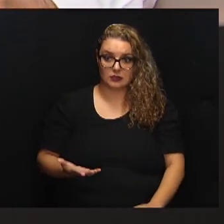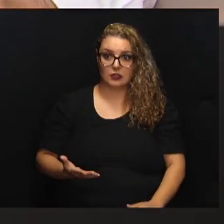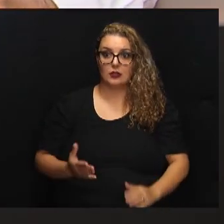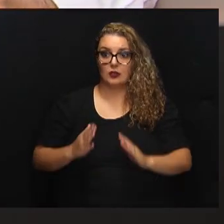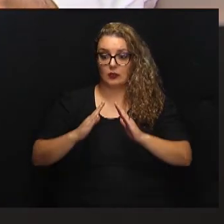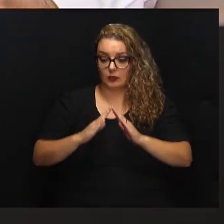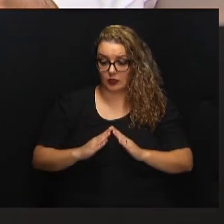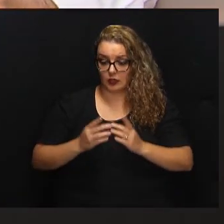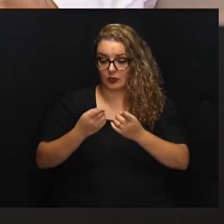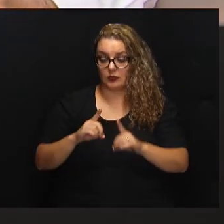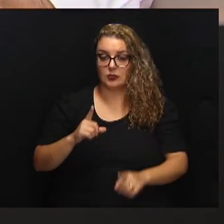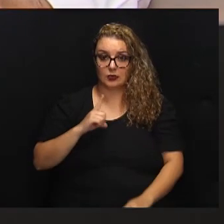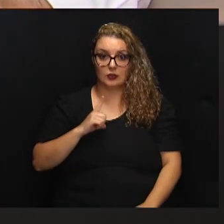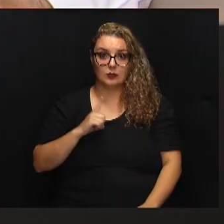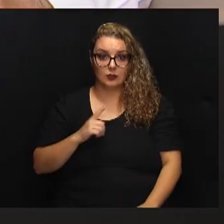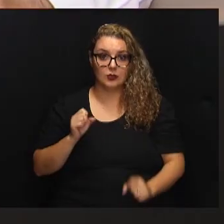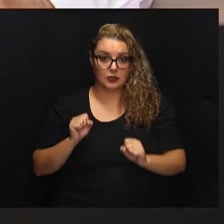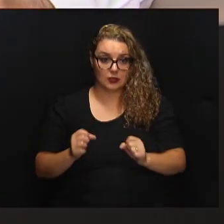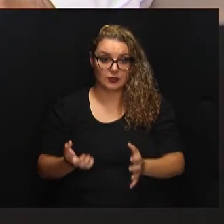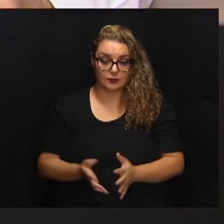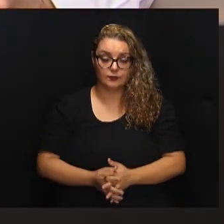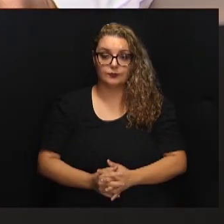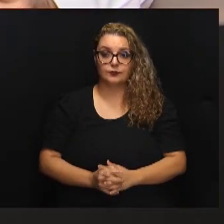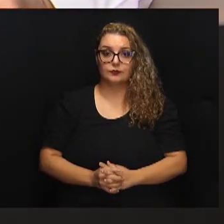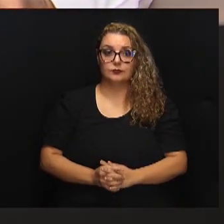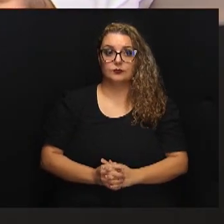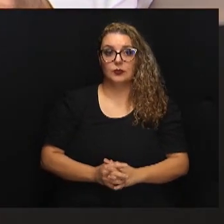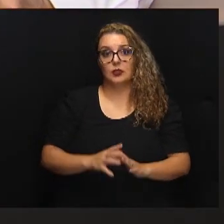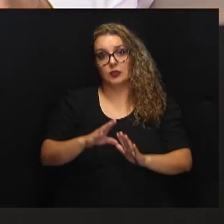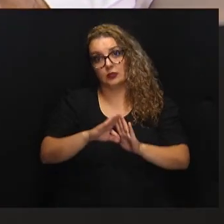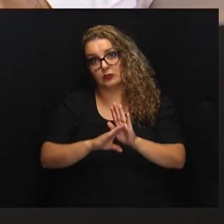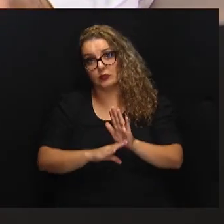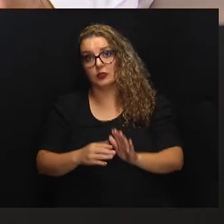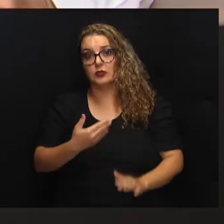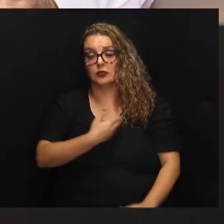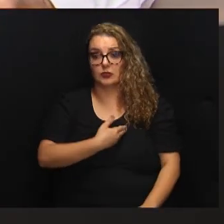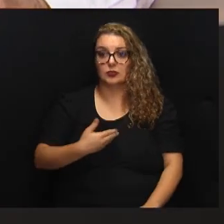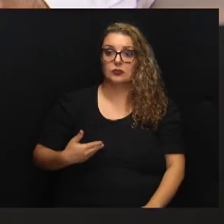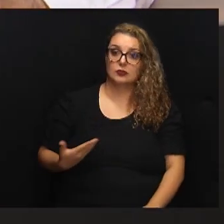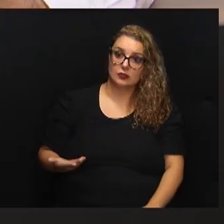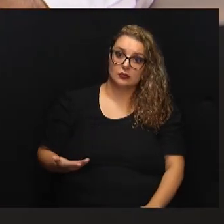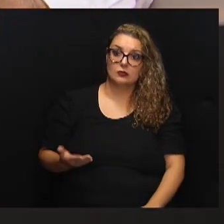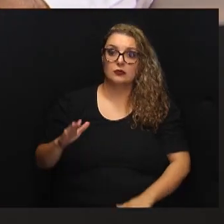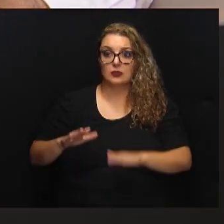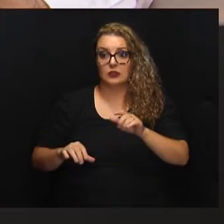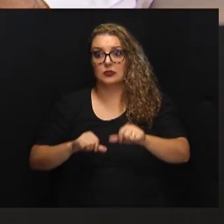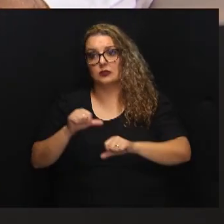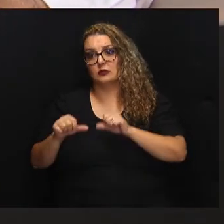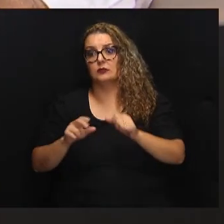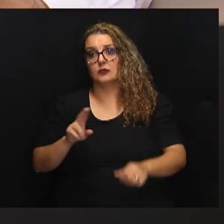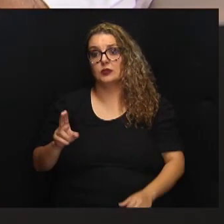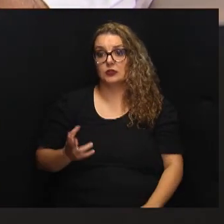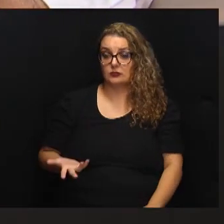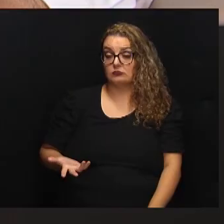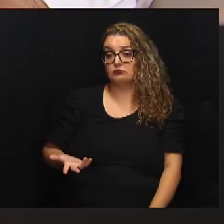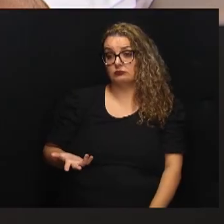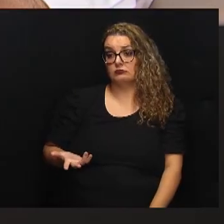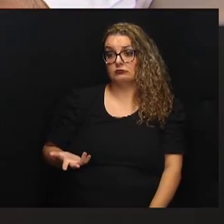dignidade. Então são programas que muda governo, de governo em governo, às vezes ele muda de nome,